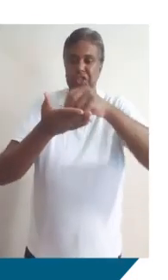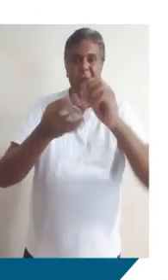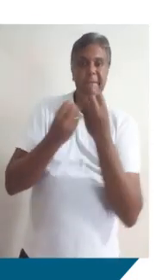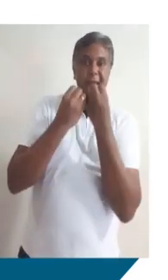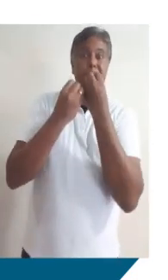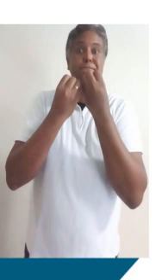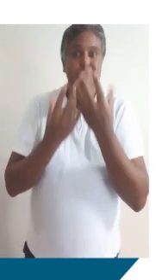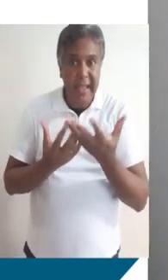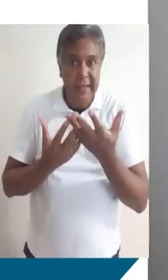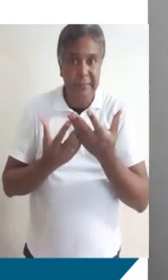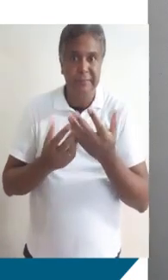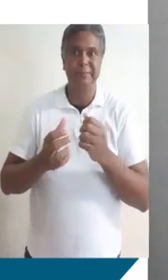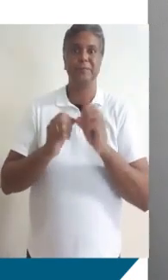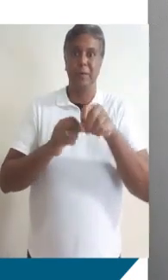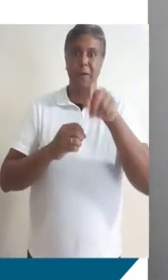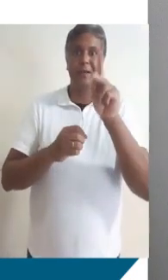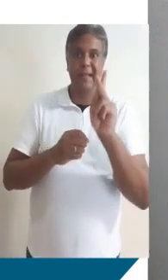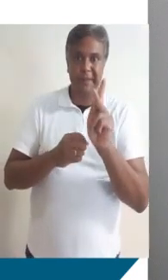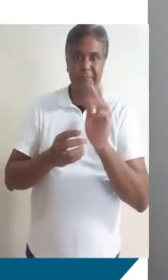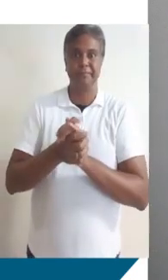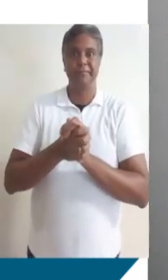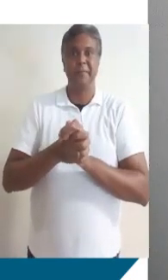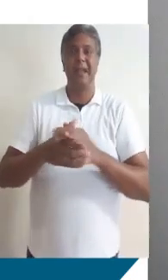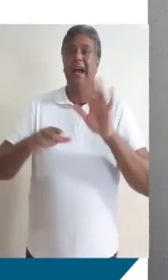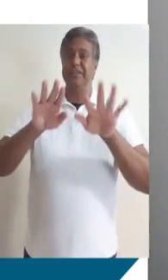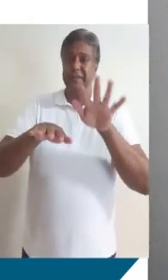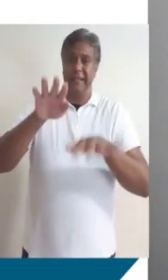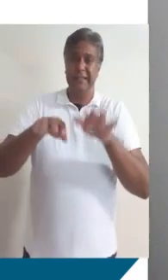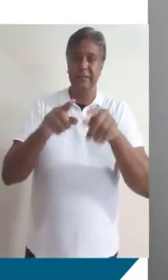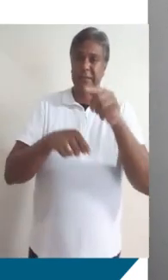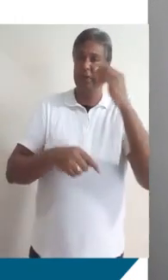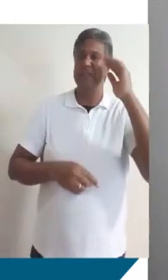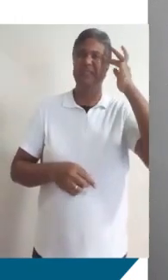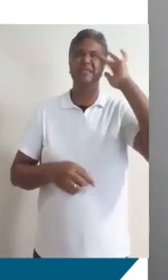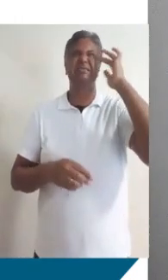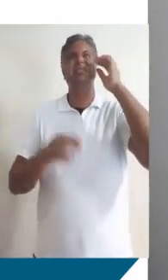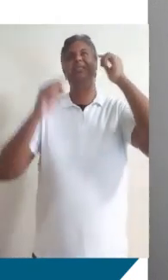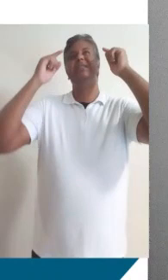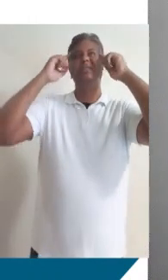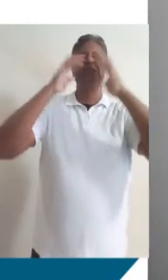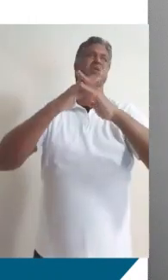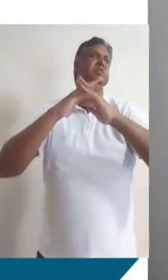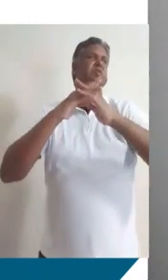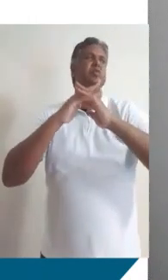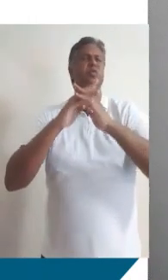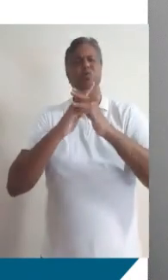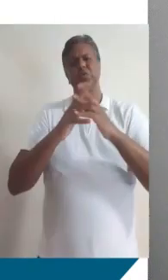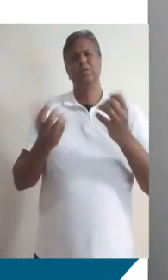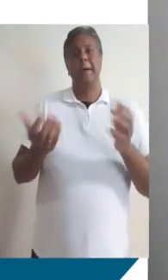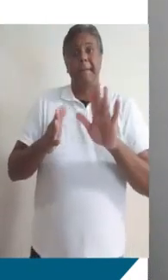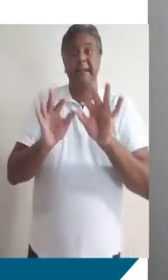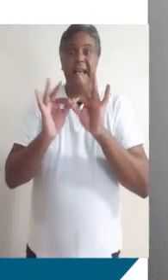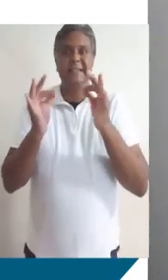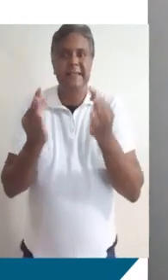frasal. Isso pode estar soando um pouco confuso, uma seta para lá, outra para cá, umas cores, mas é